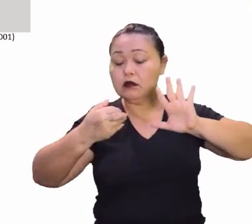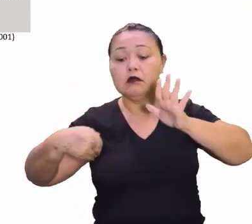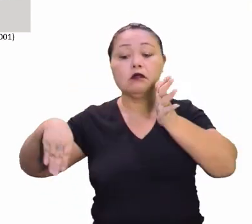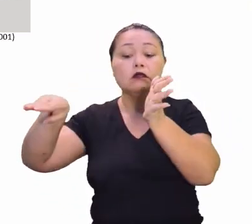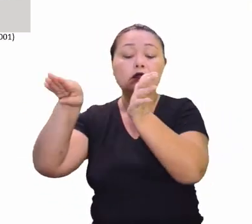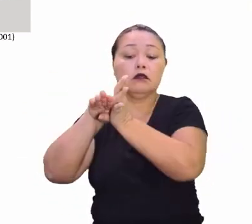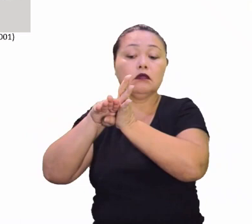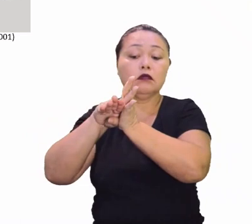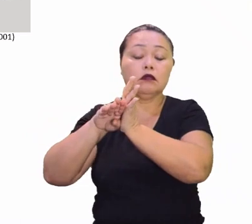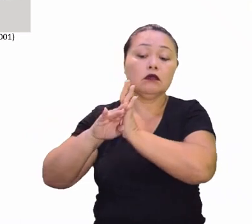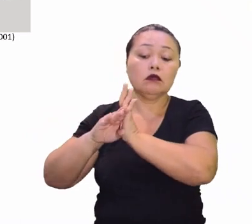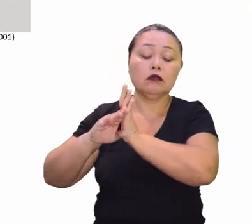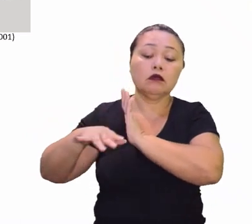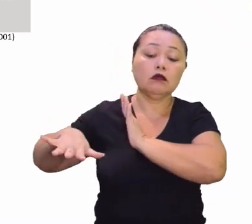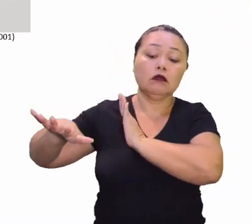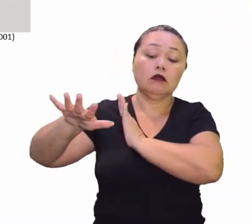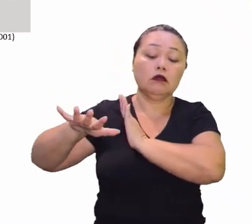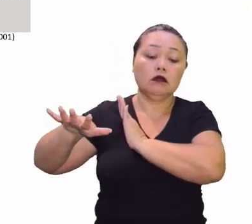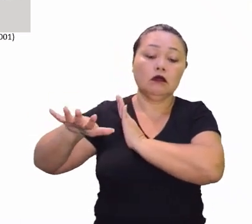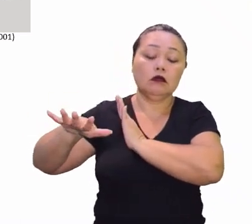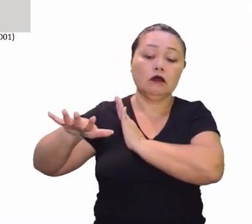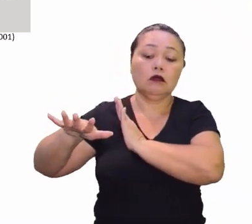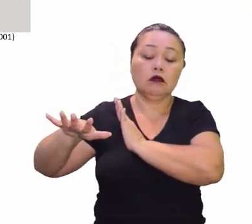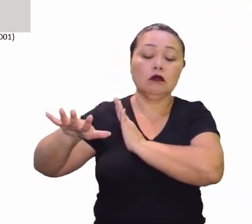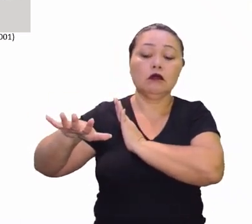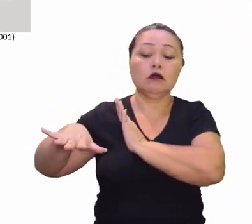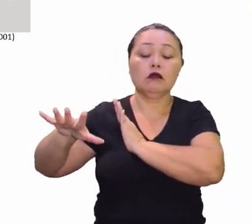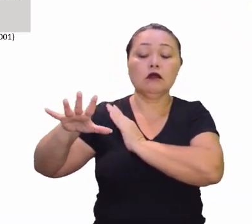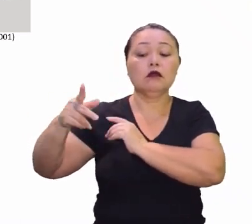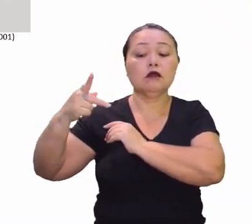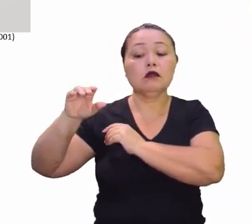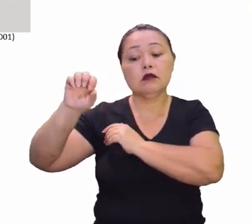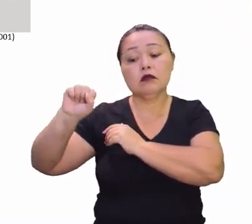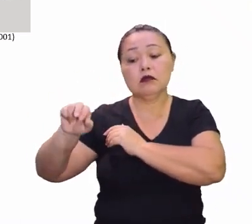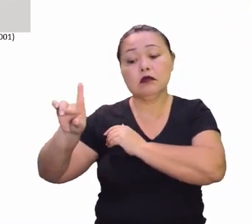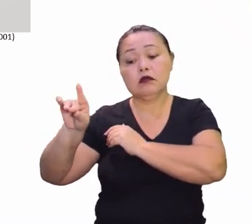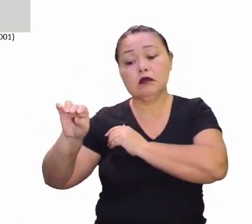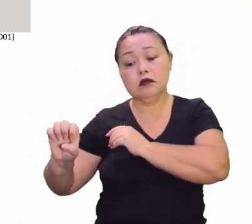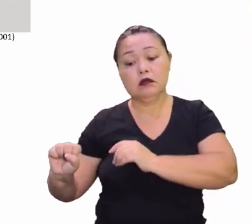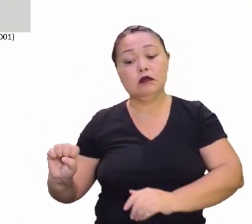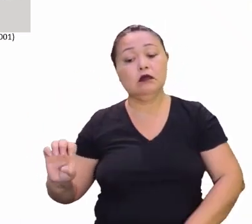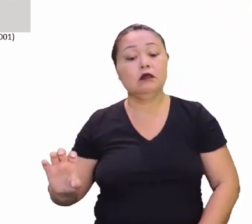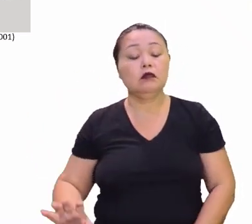até chegar na mais rica região do Brasil, que é a região sudeste.